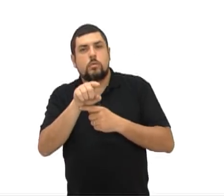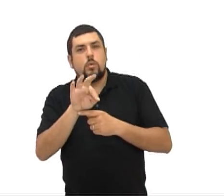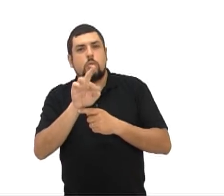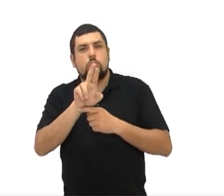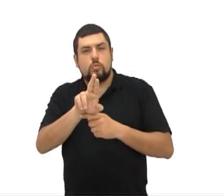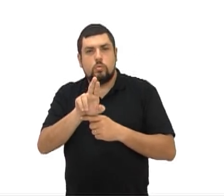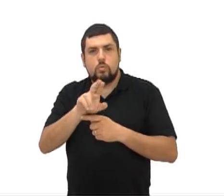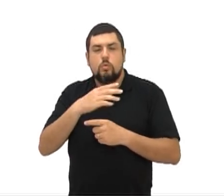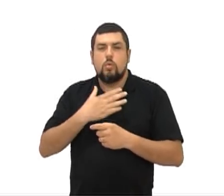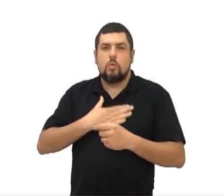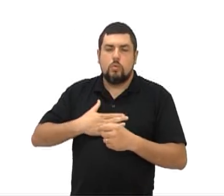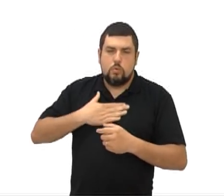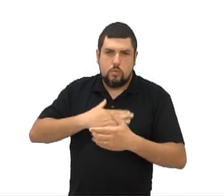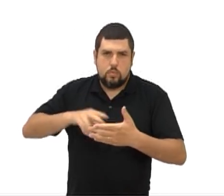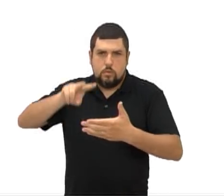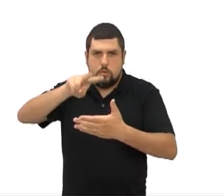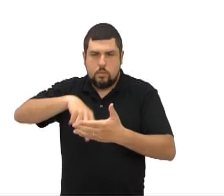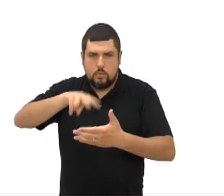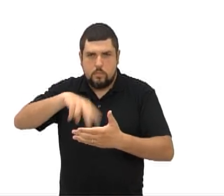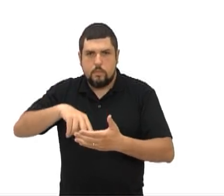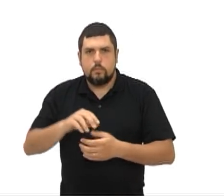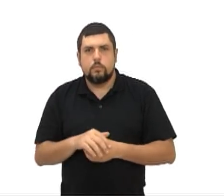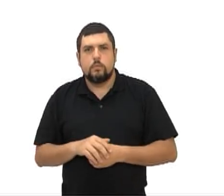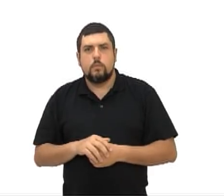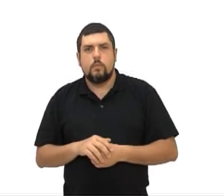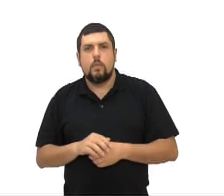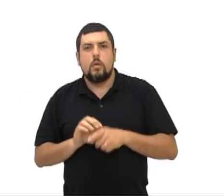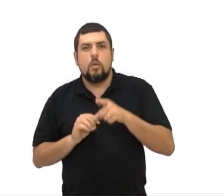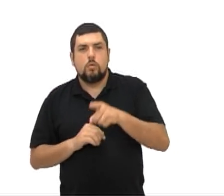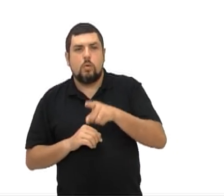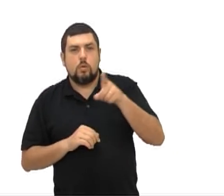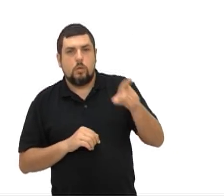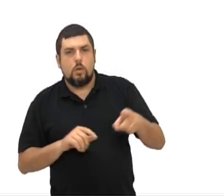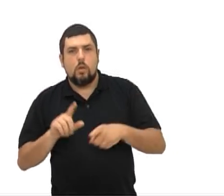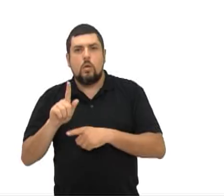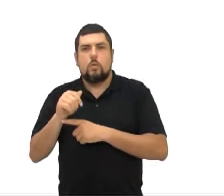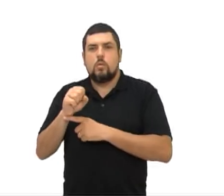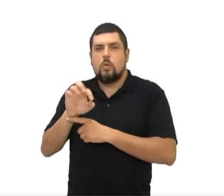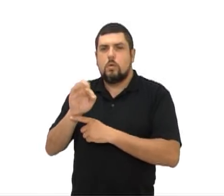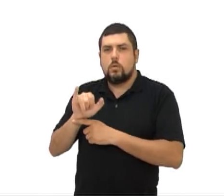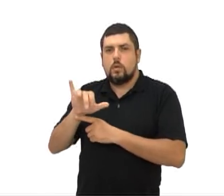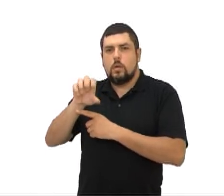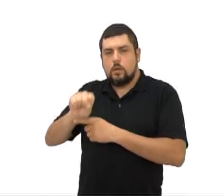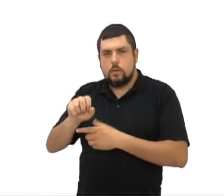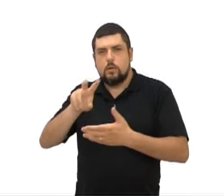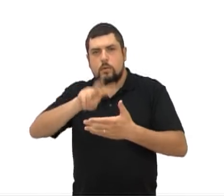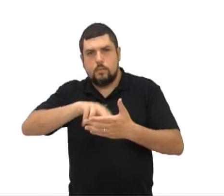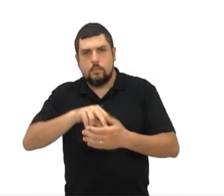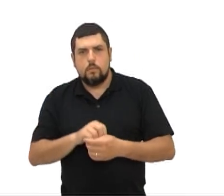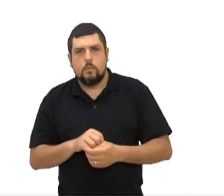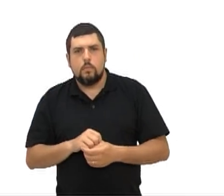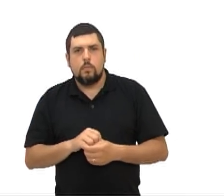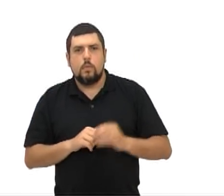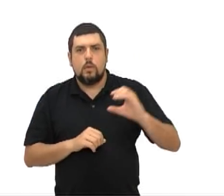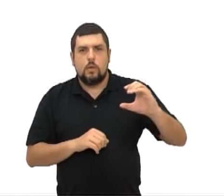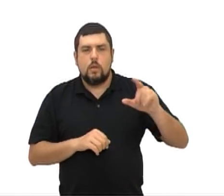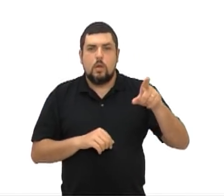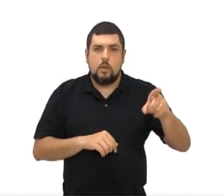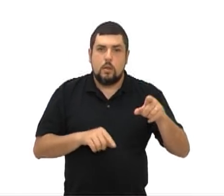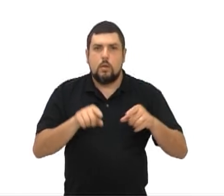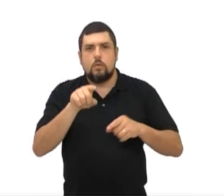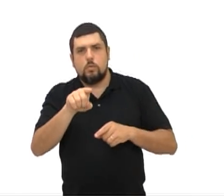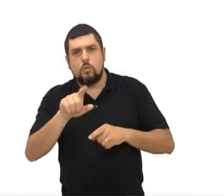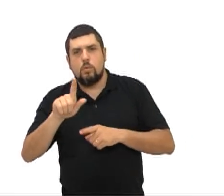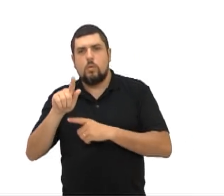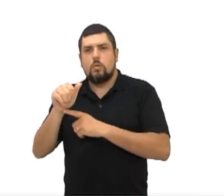ler. Letra B, tu e ele gostais de ler. Letra C, ele e tu